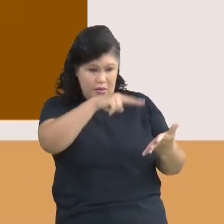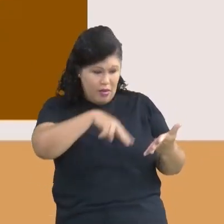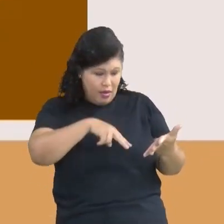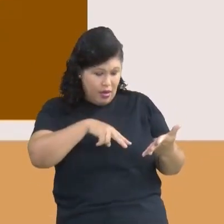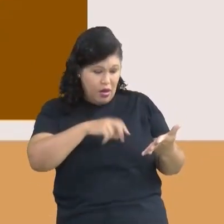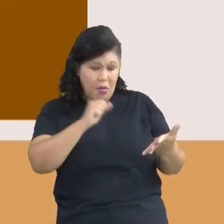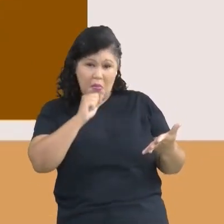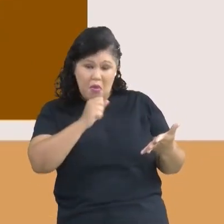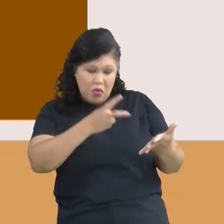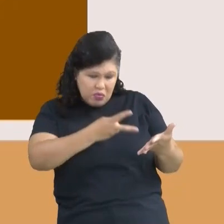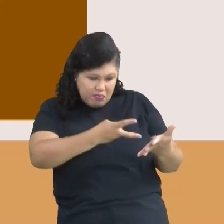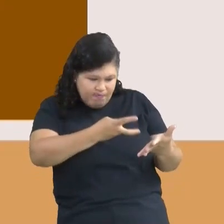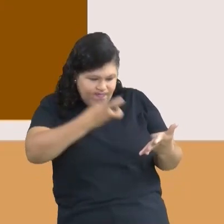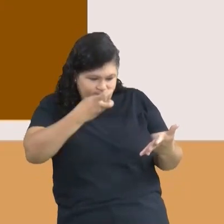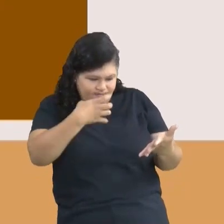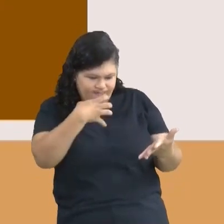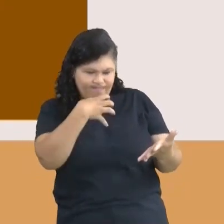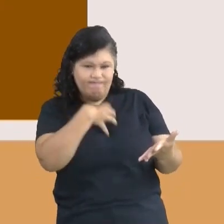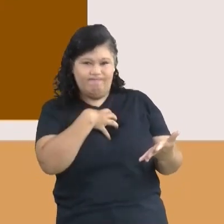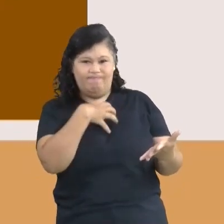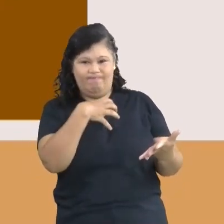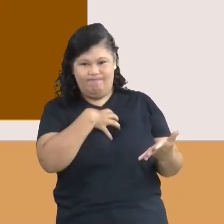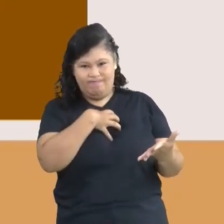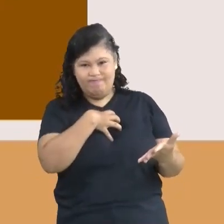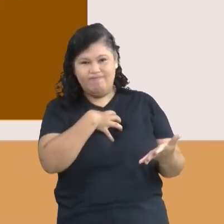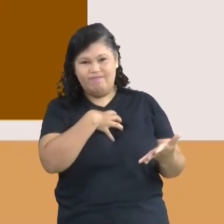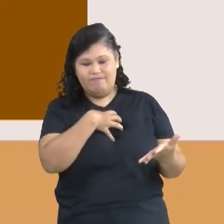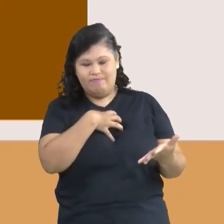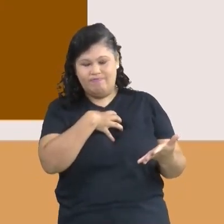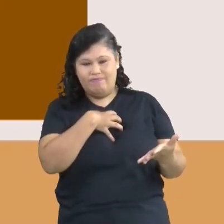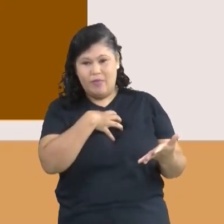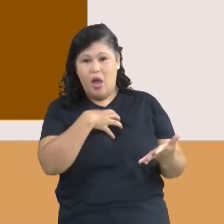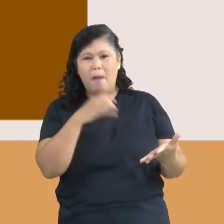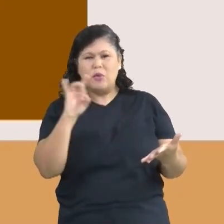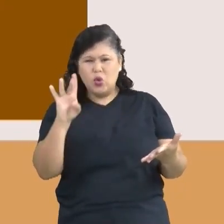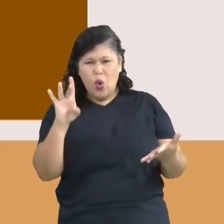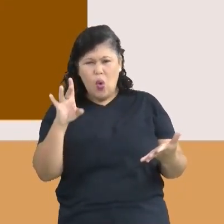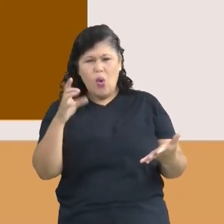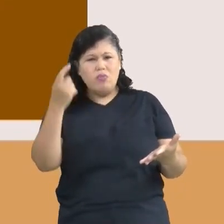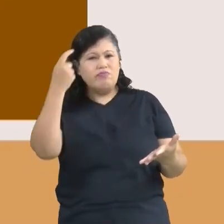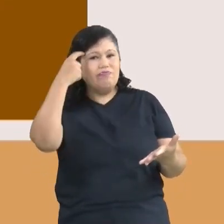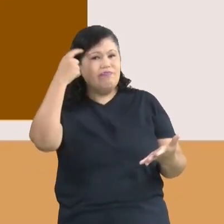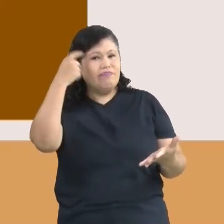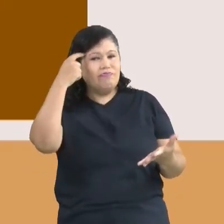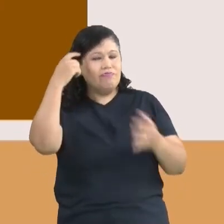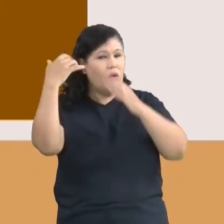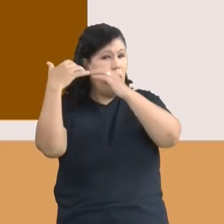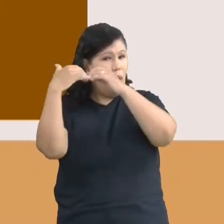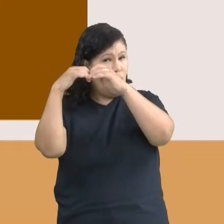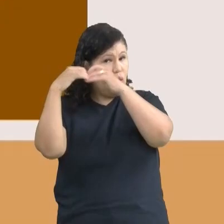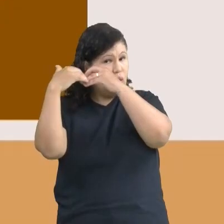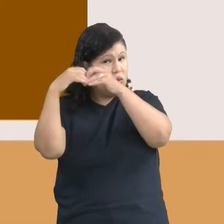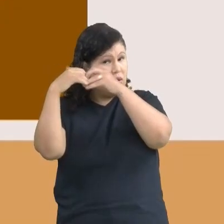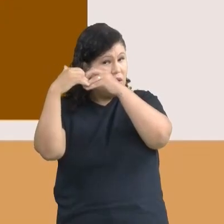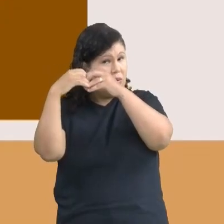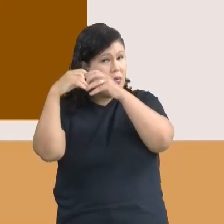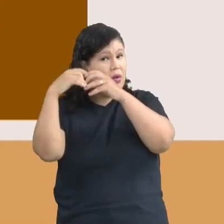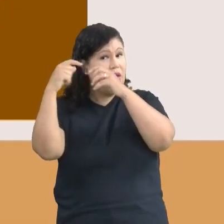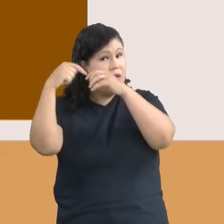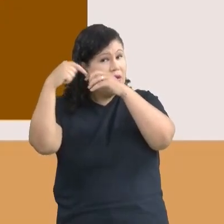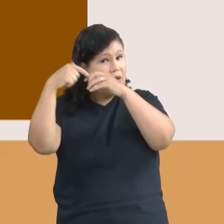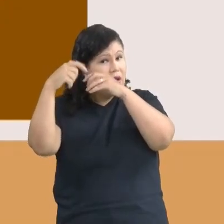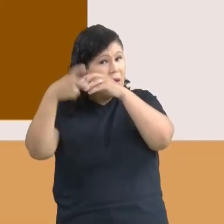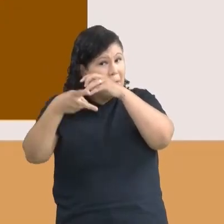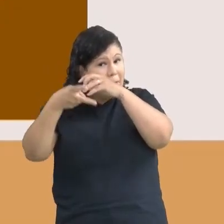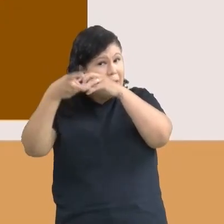causa sentimentos aonde? No nosso cérebro. O nosso cérebro, quando nós pensamos, quando nós